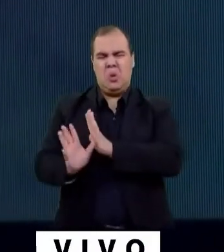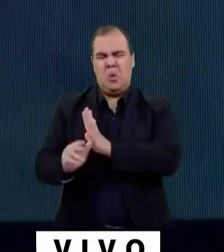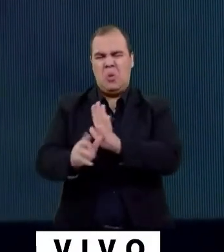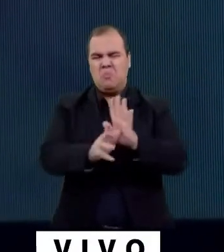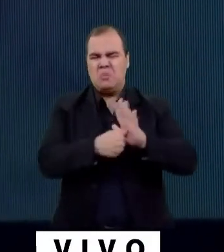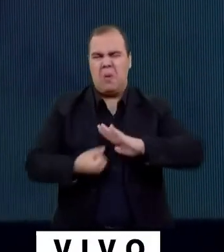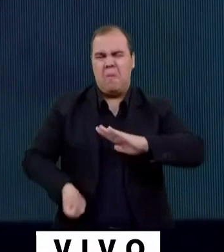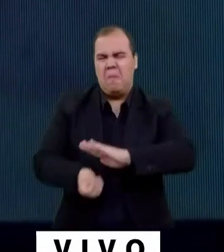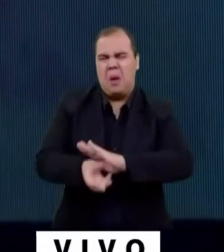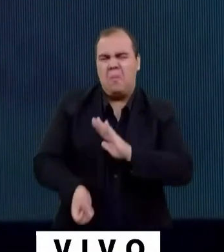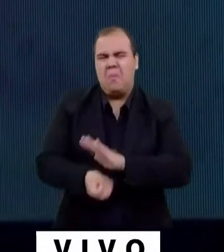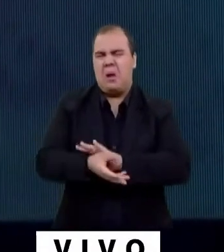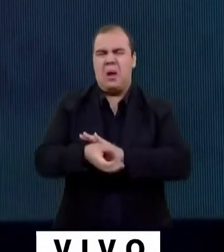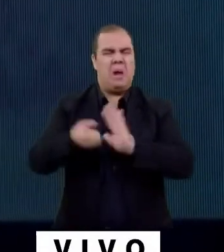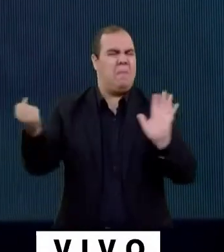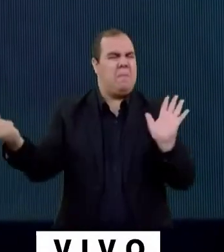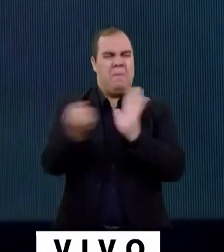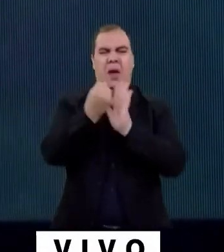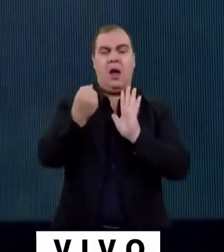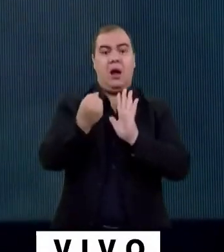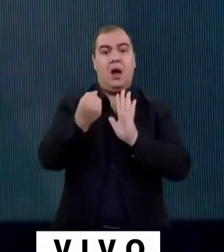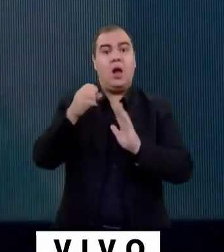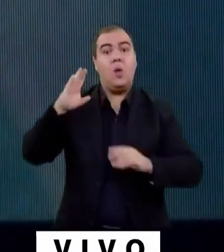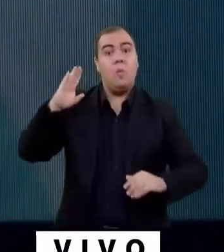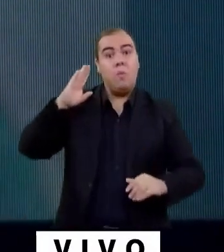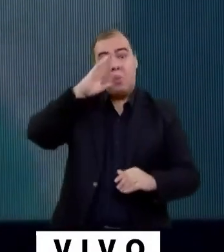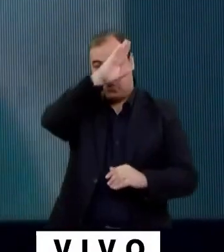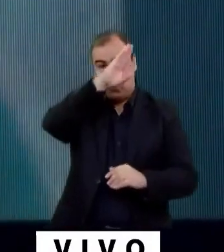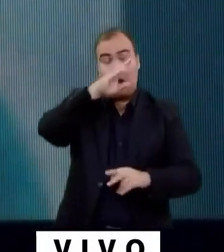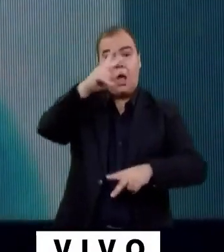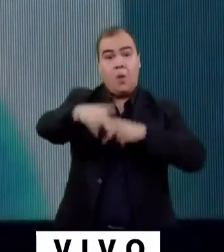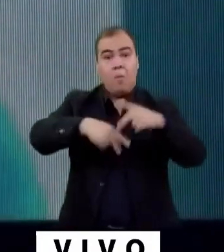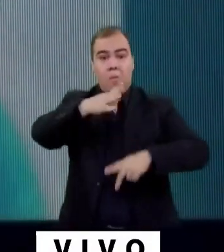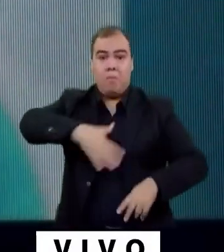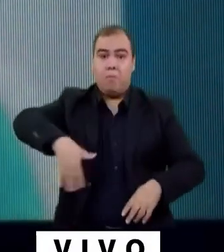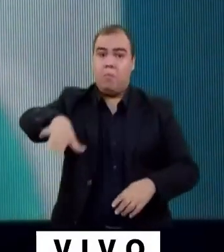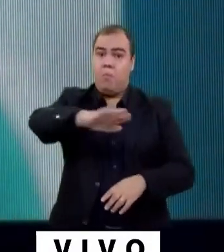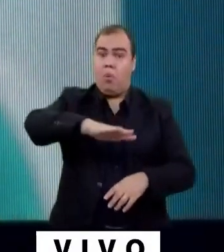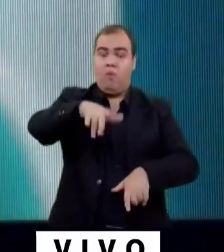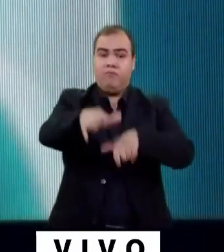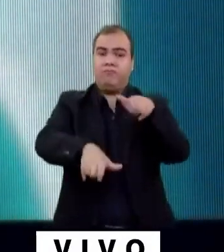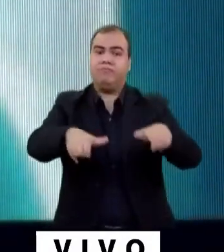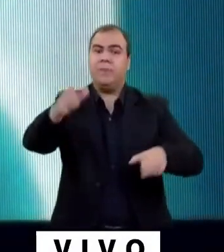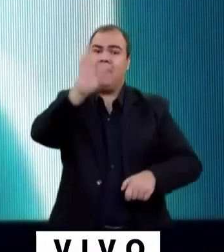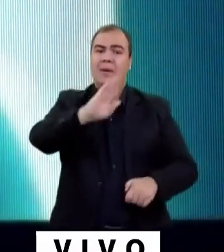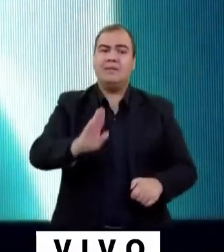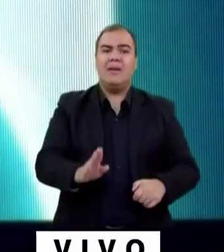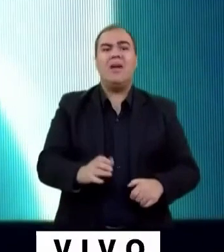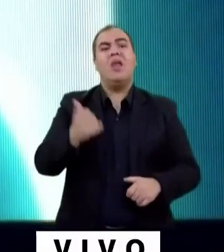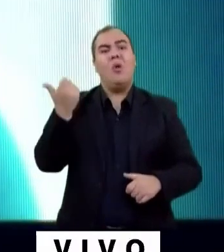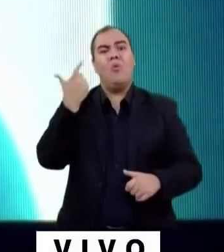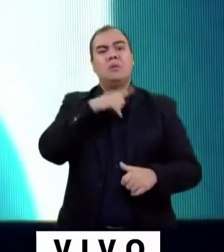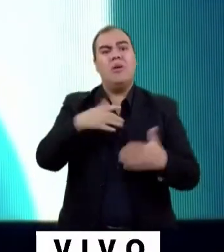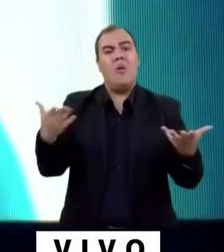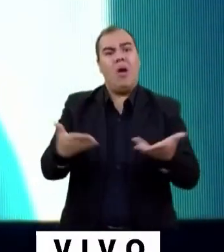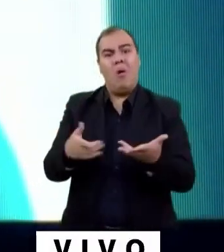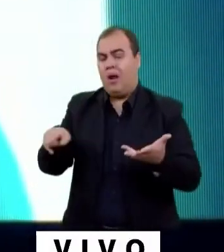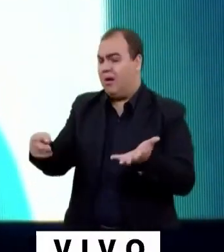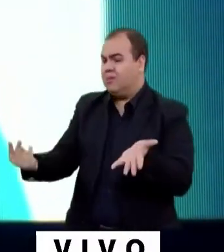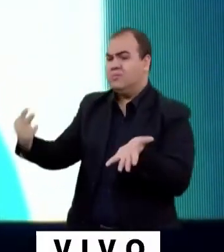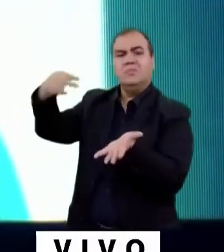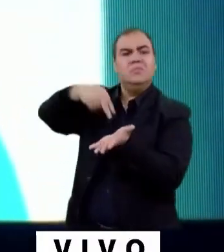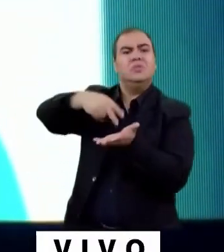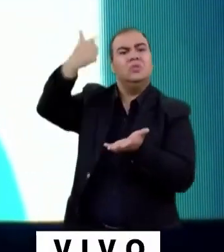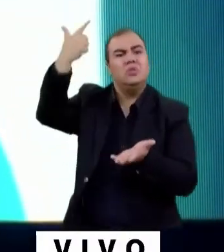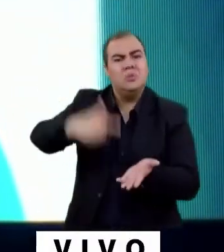de desmonte econômico do Brasil. E o Bolsonaro recebeu da mão do povo brasileiro essa oportunidade e conseguiu a proeza de ressuscitar o Lula, que